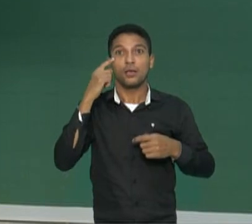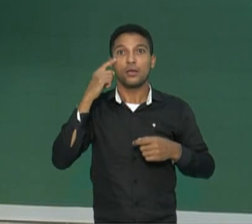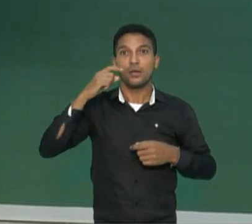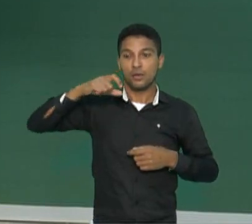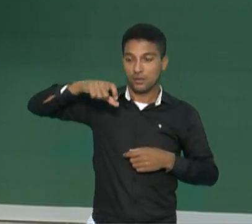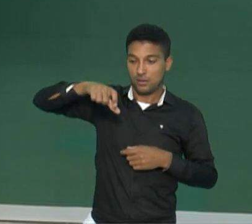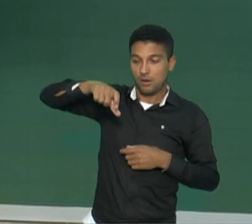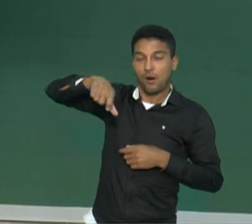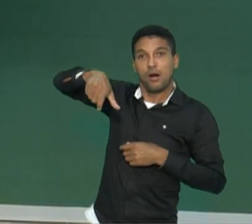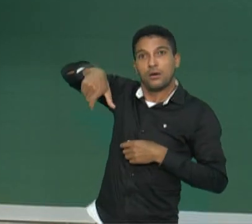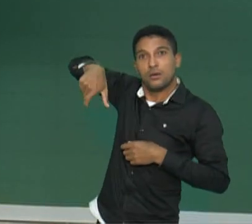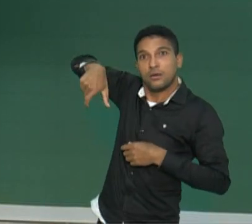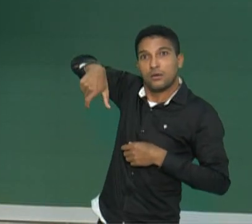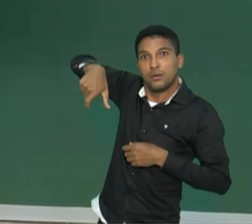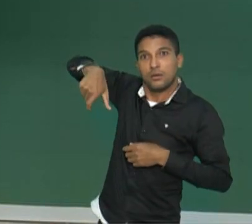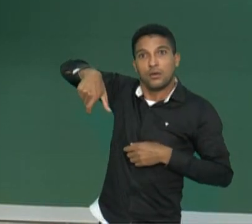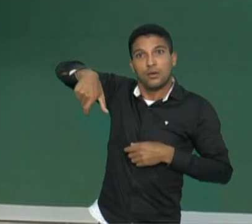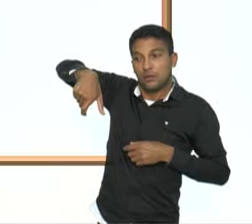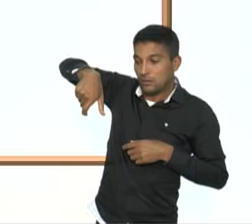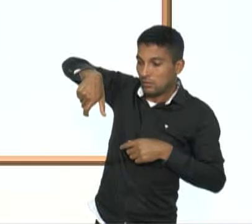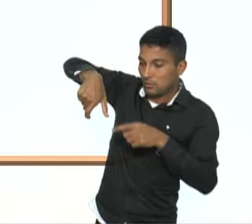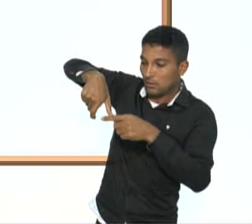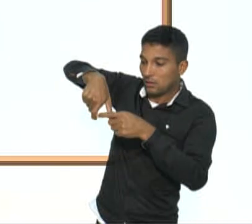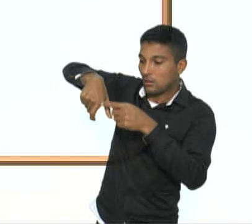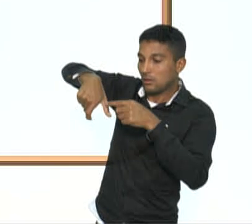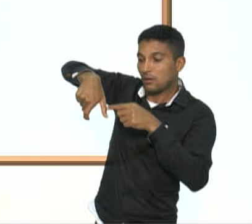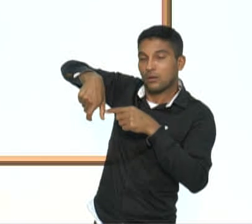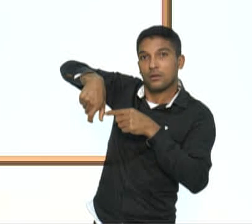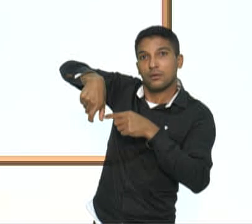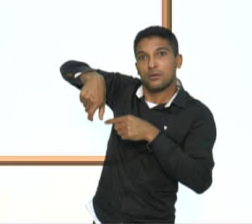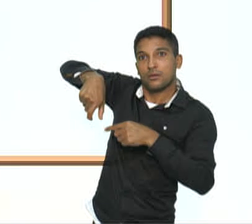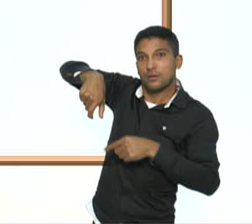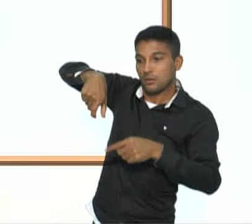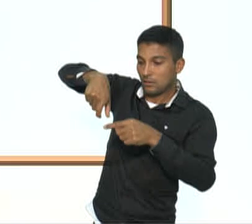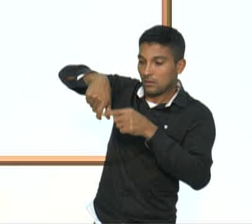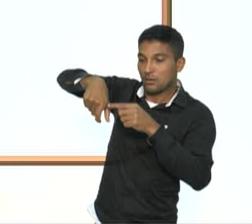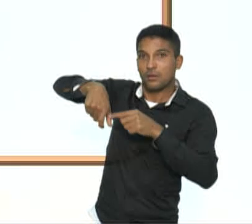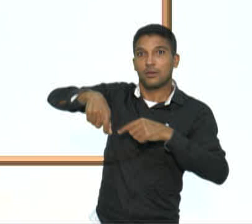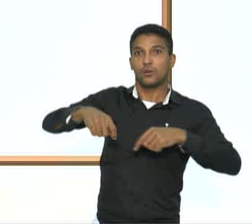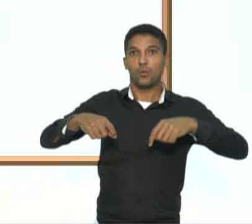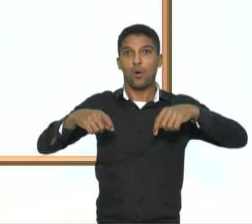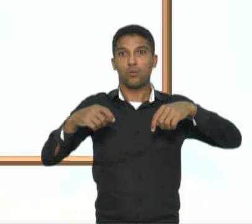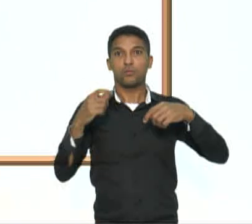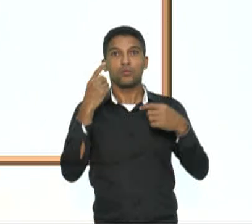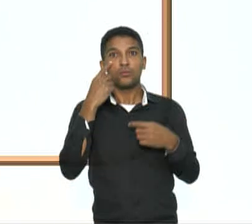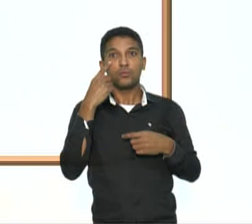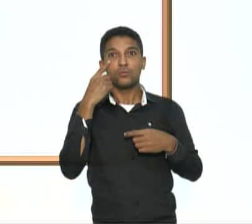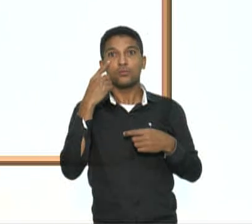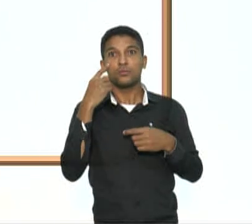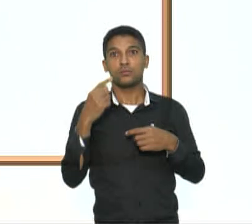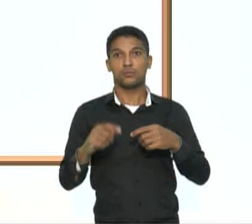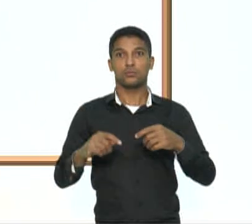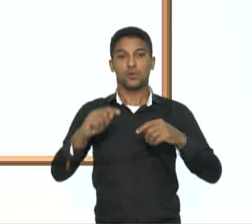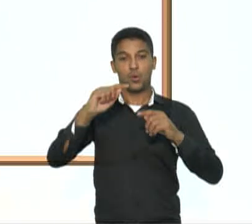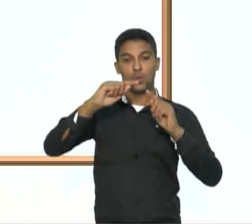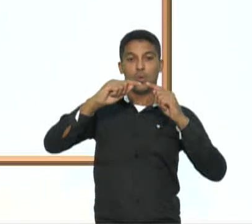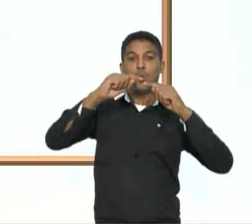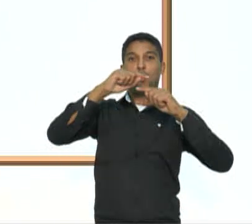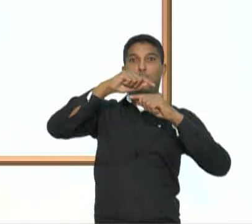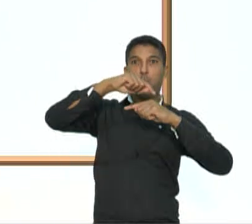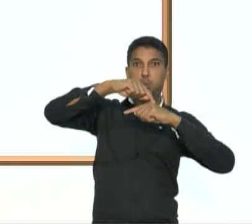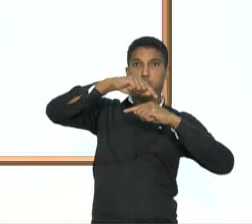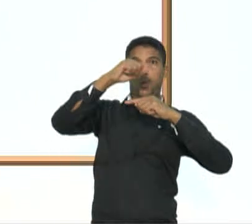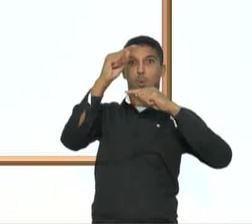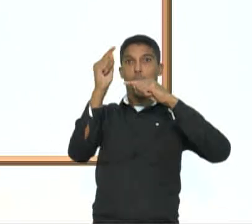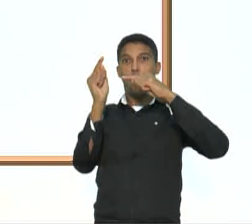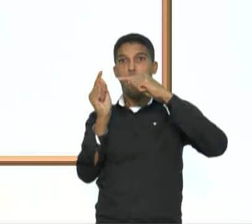né, que não tem vergalhão, tudo, temos que lembrar que a arquitetura nessa época não tinha aço nem sua estrutura. Então era na base de encaixes,